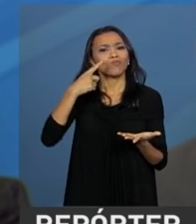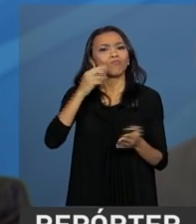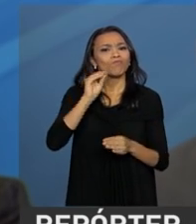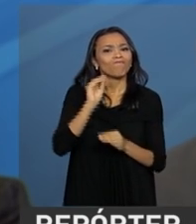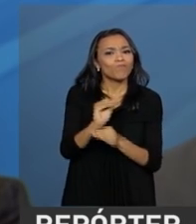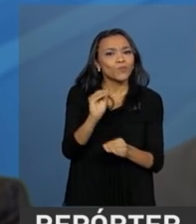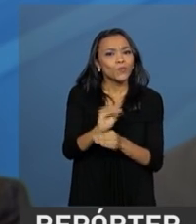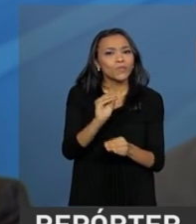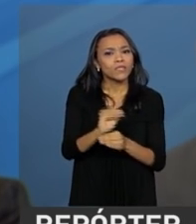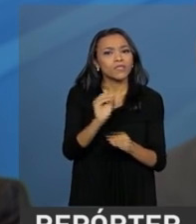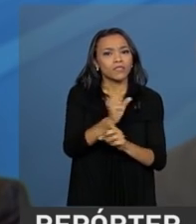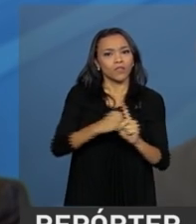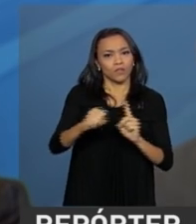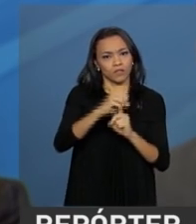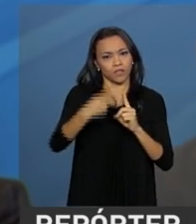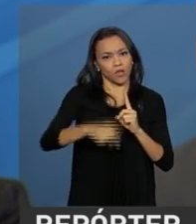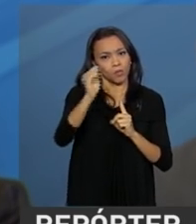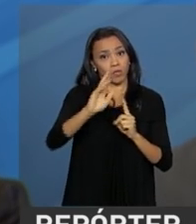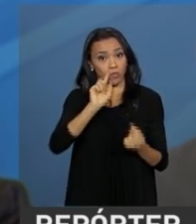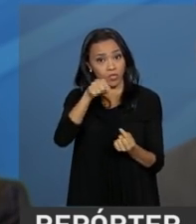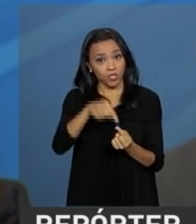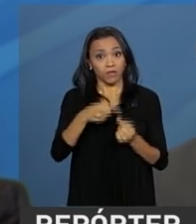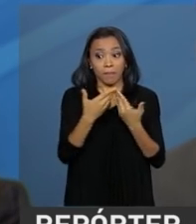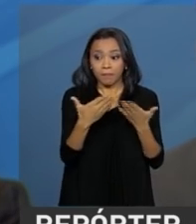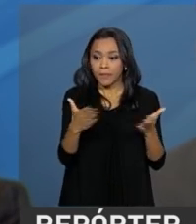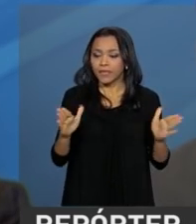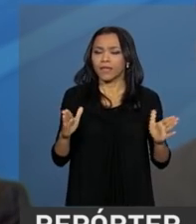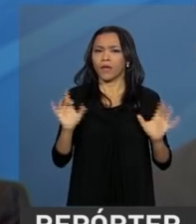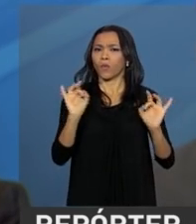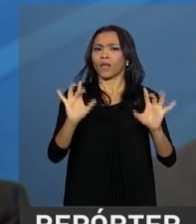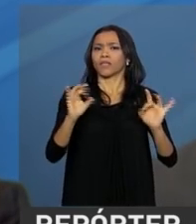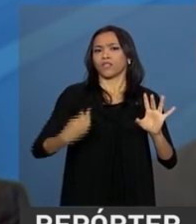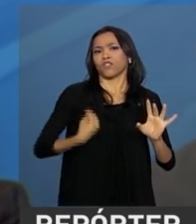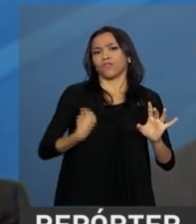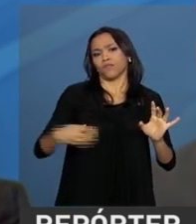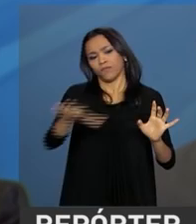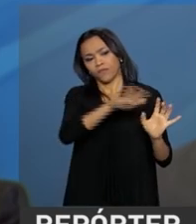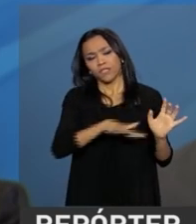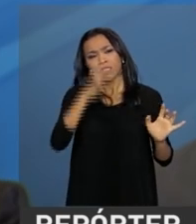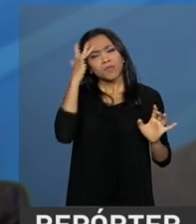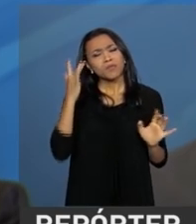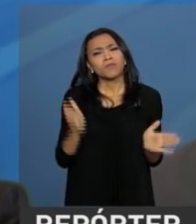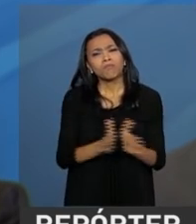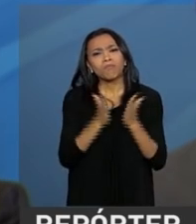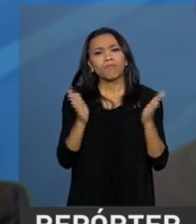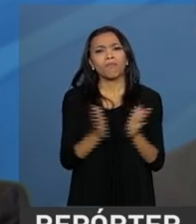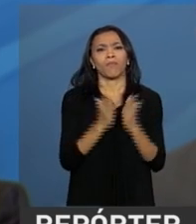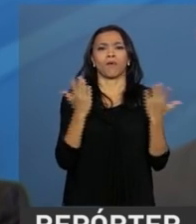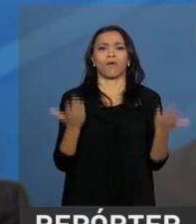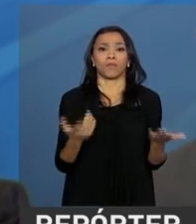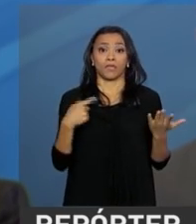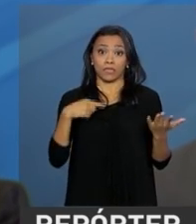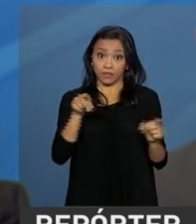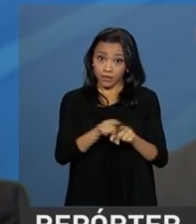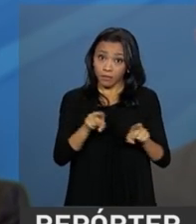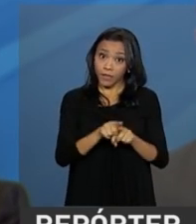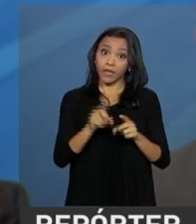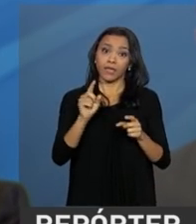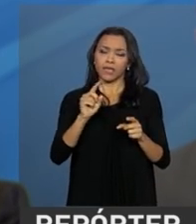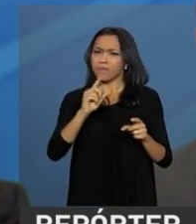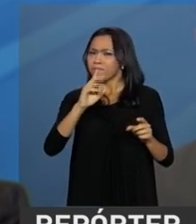Brasil. Ele vem ampliar e melhorar a qualidade de vida das populações mais necessitadas, fortalecendo o impacto de